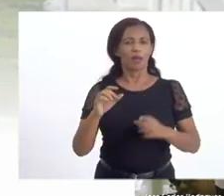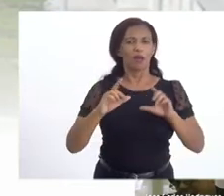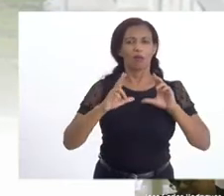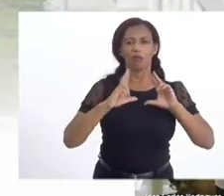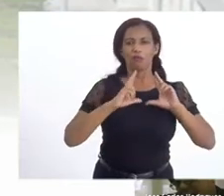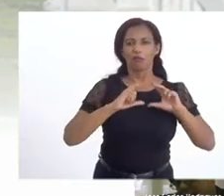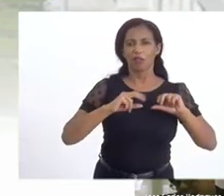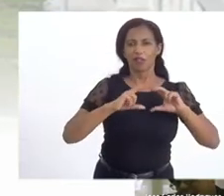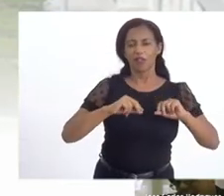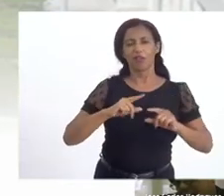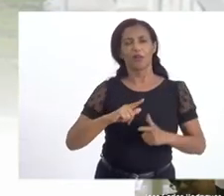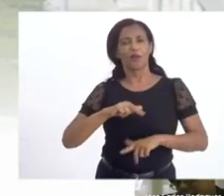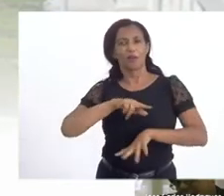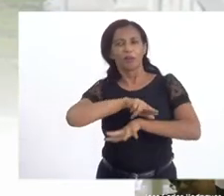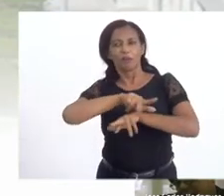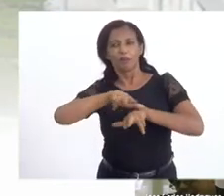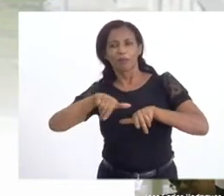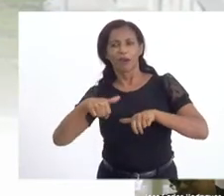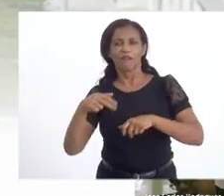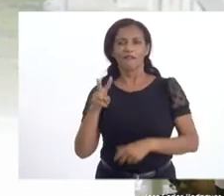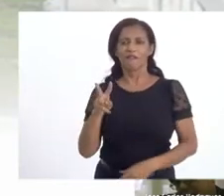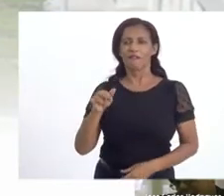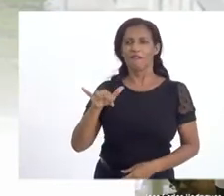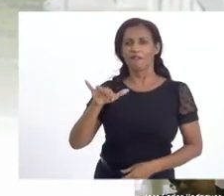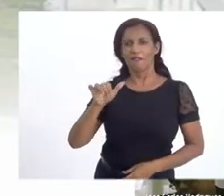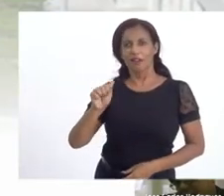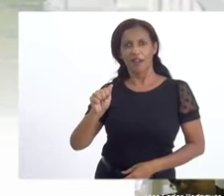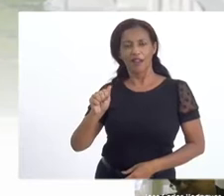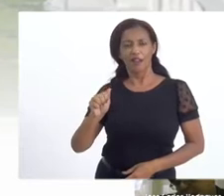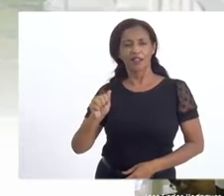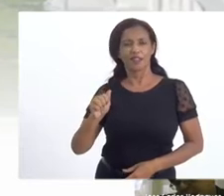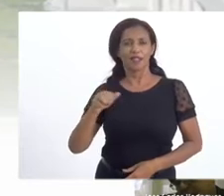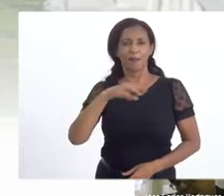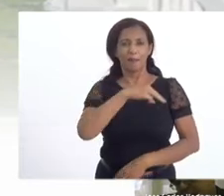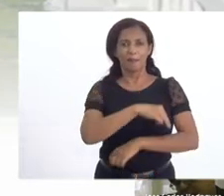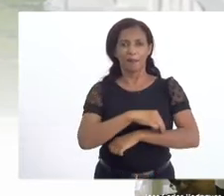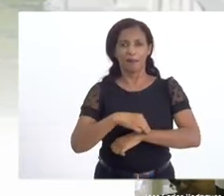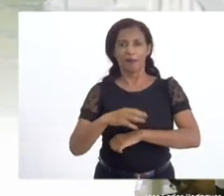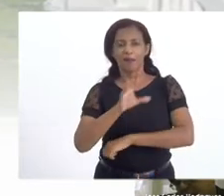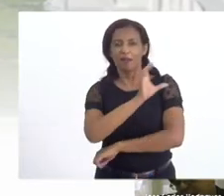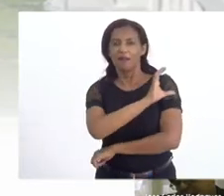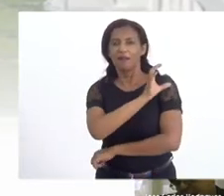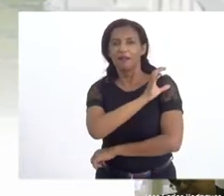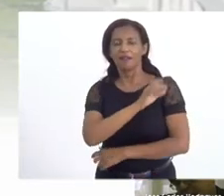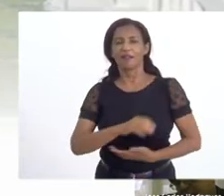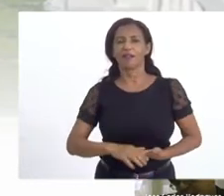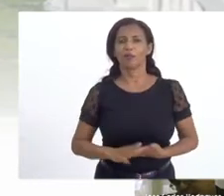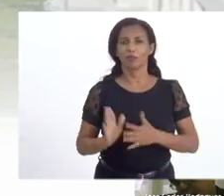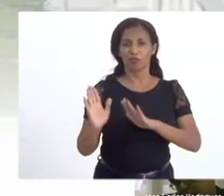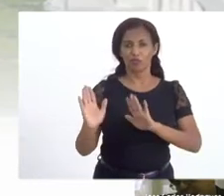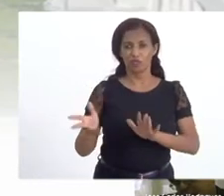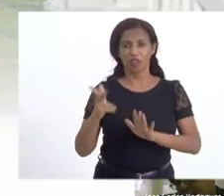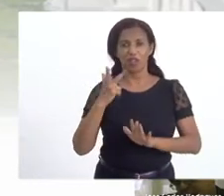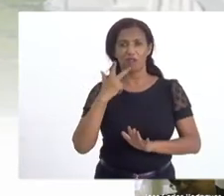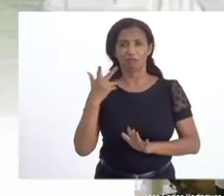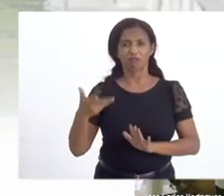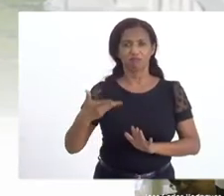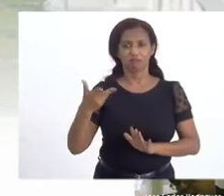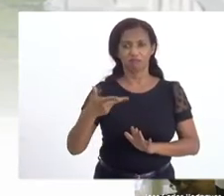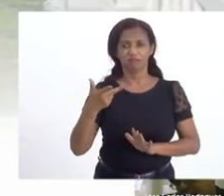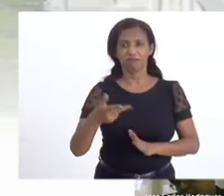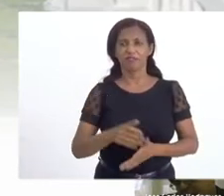Florianópolis, Várzea Grande, Macaé, Campos, já falaram sobre